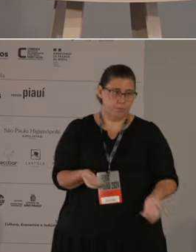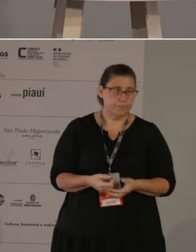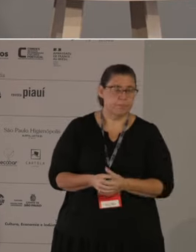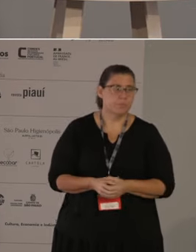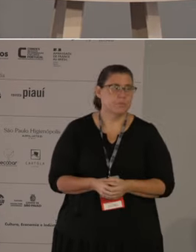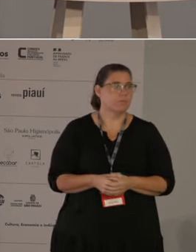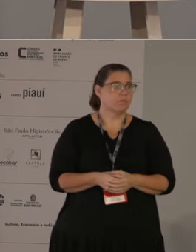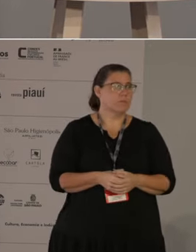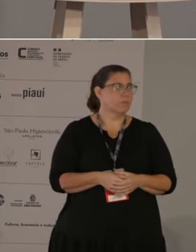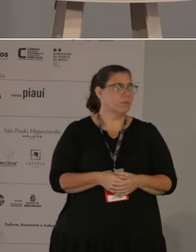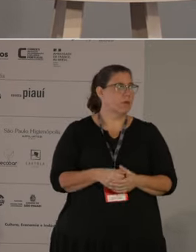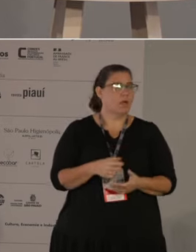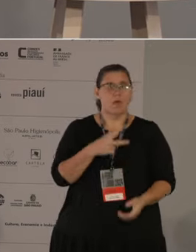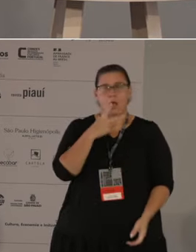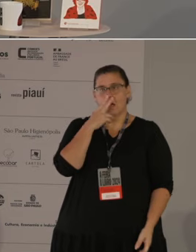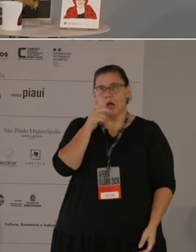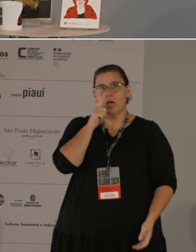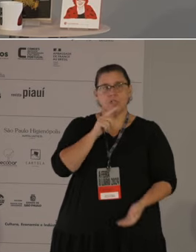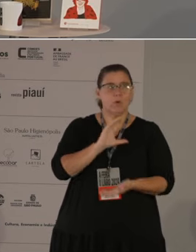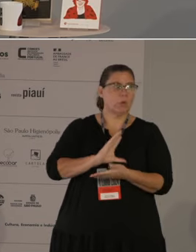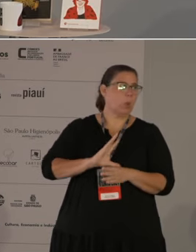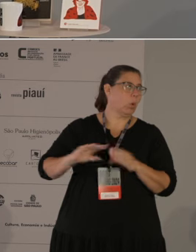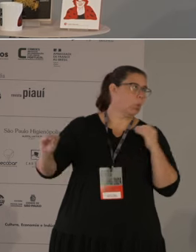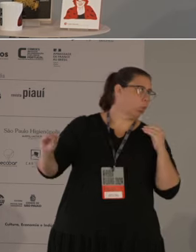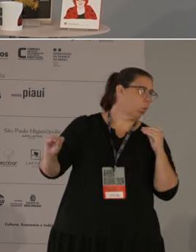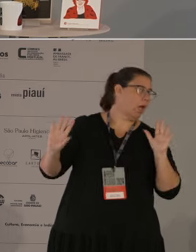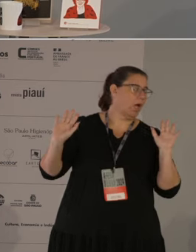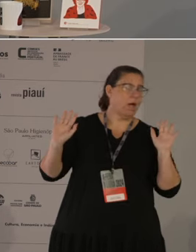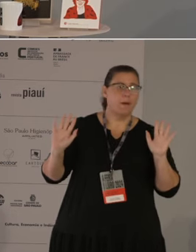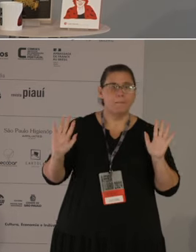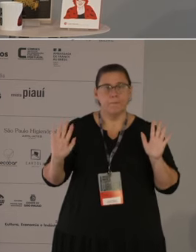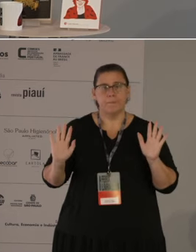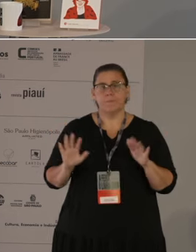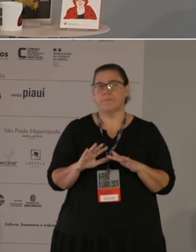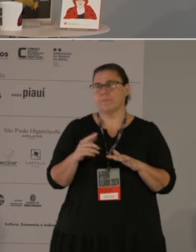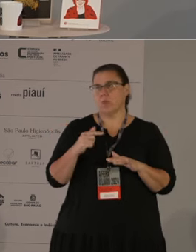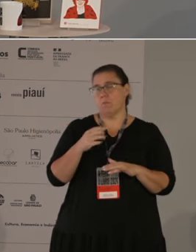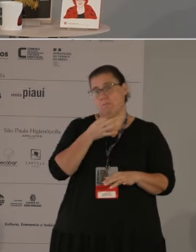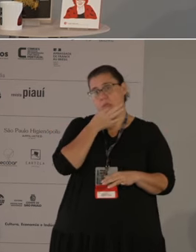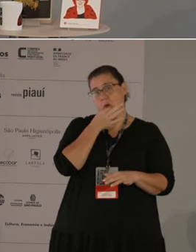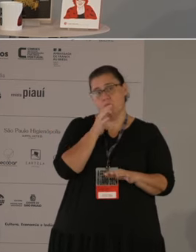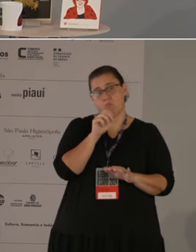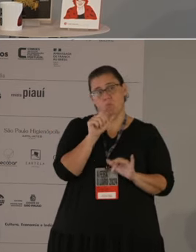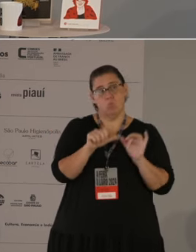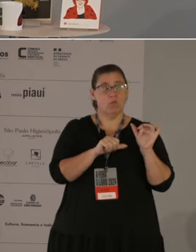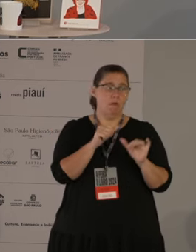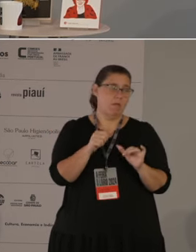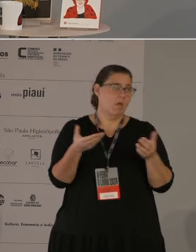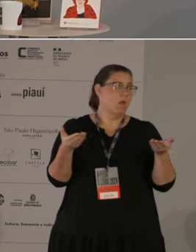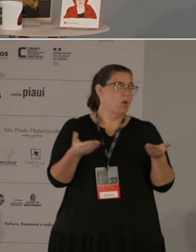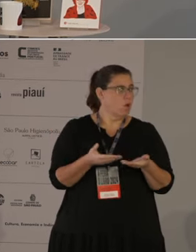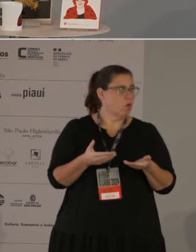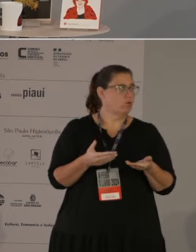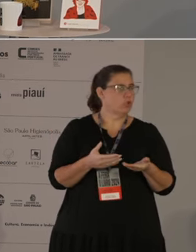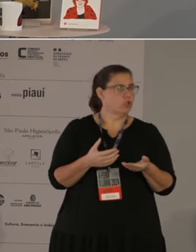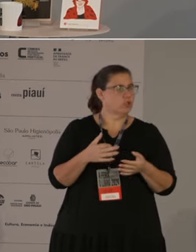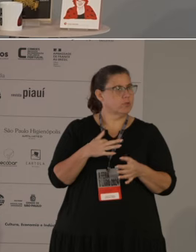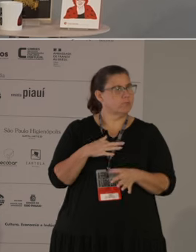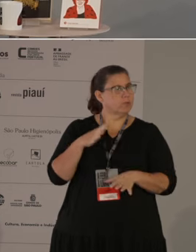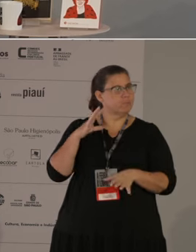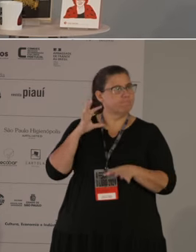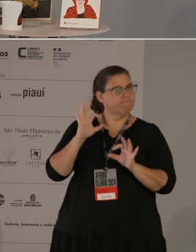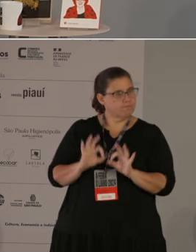Achei que eu fosse conseguir escapar dessa quase lá. Olha, eu mudei de opinião. Hoje em dia, eu era um cara mais cético. Assim, a gente tem um